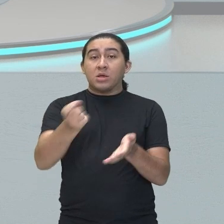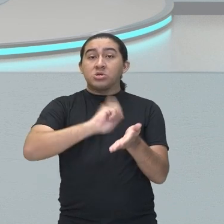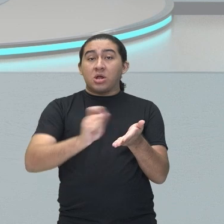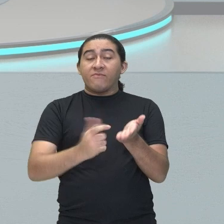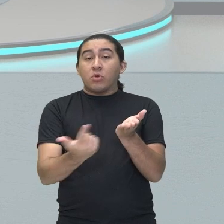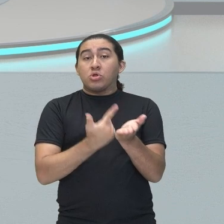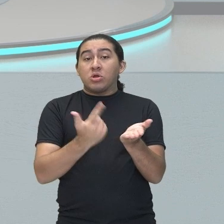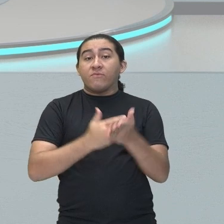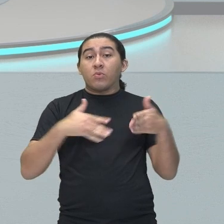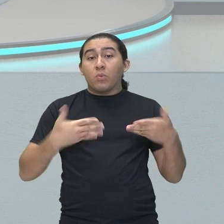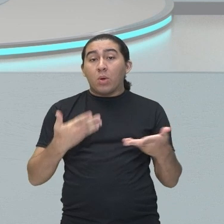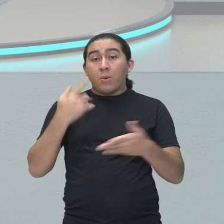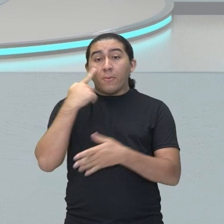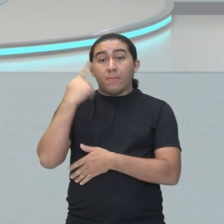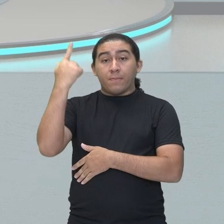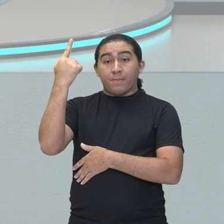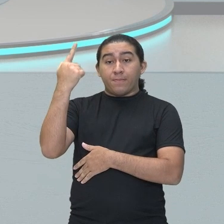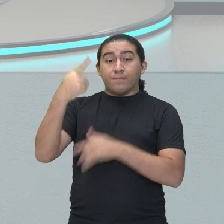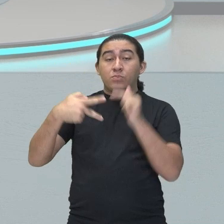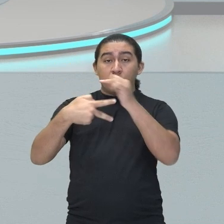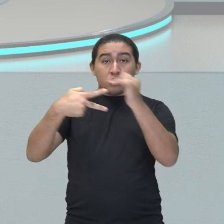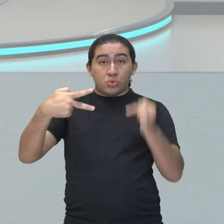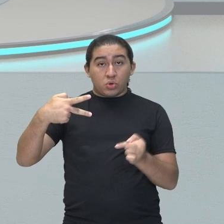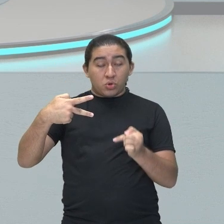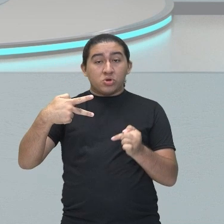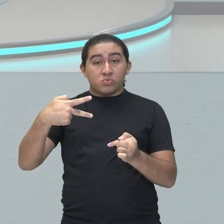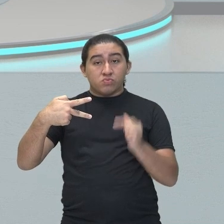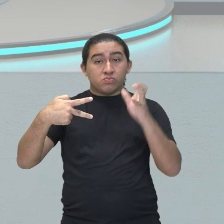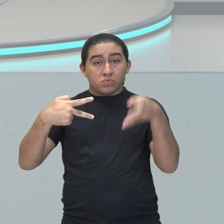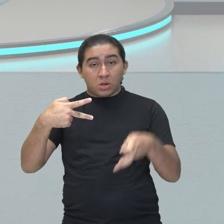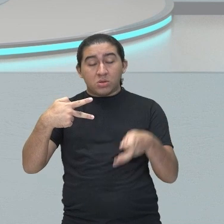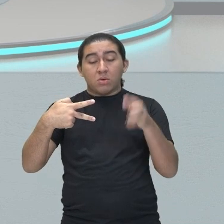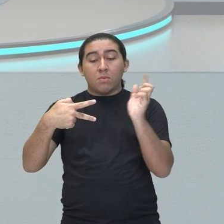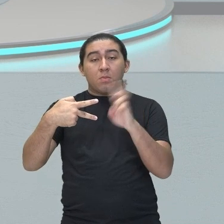Dirceu, que é a obra mais